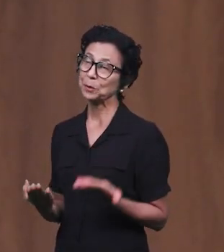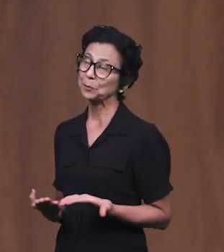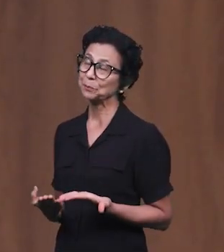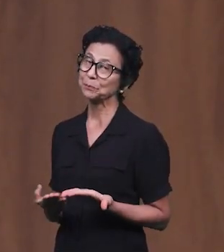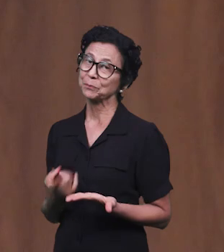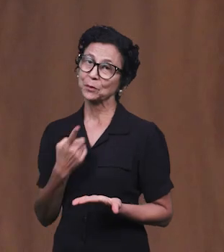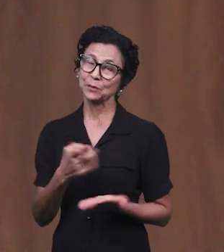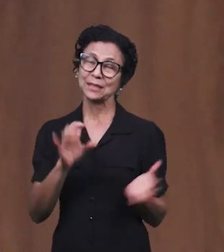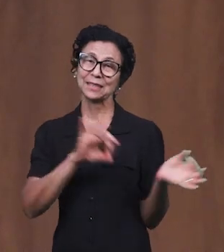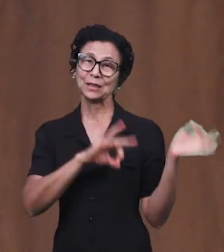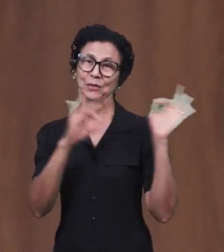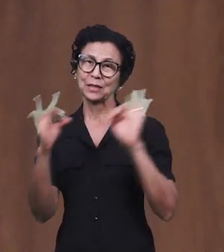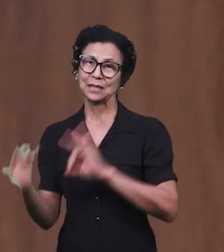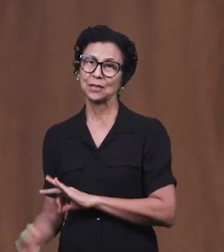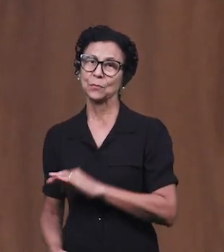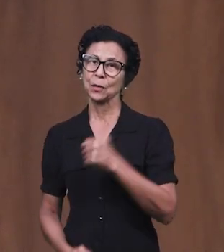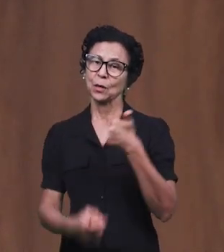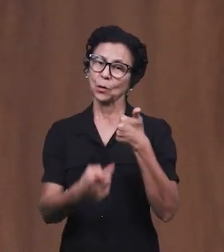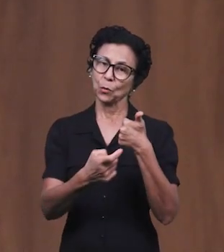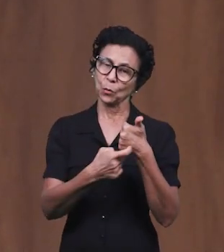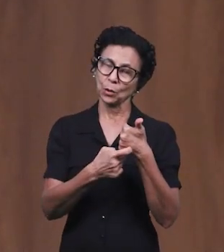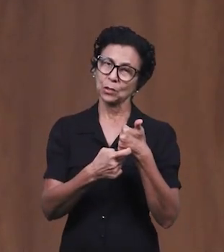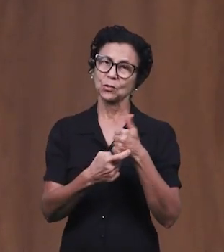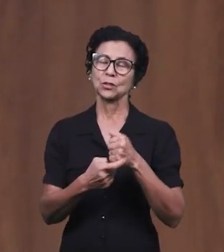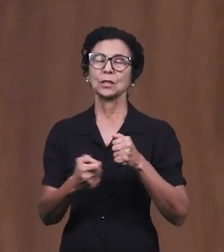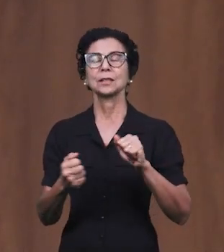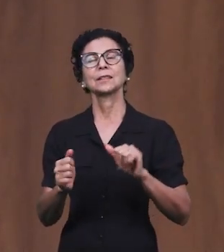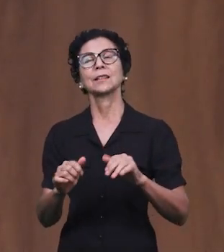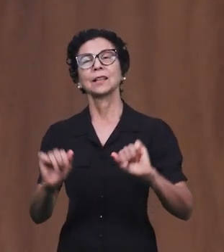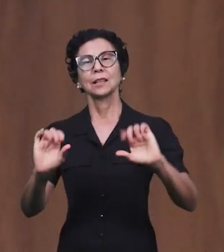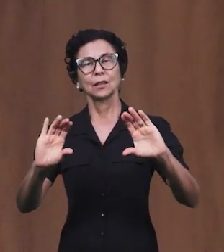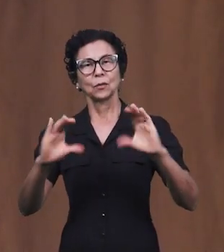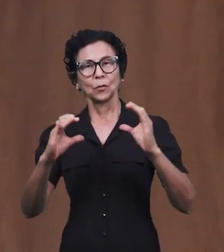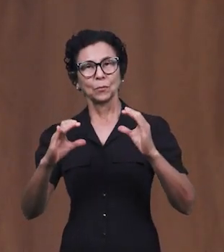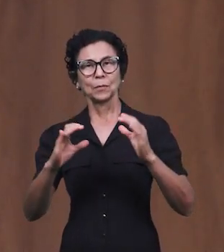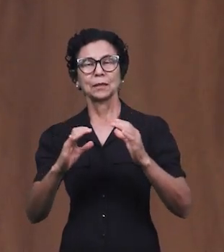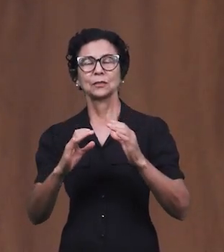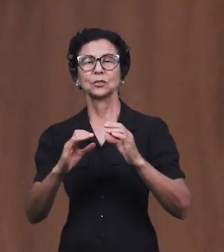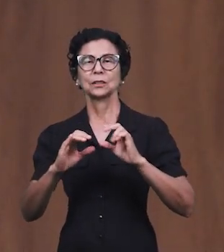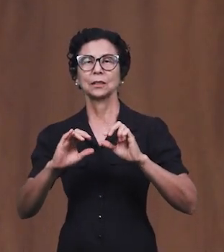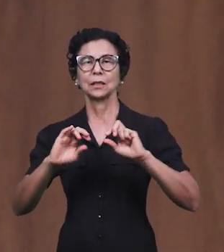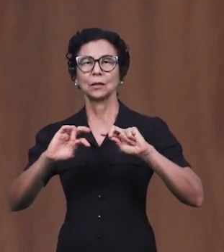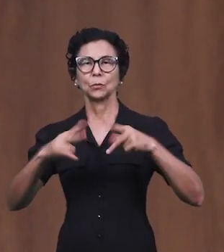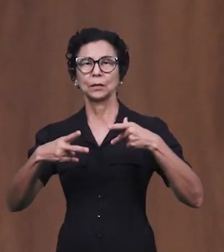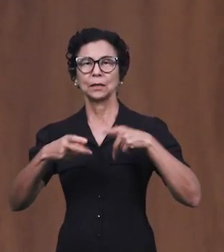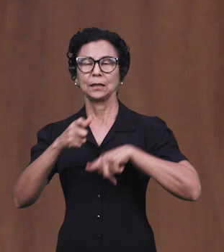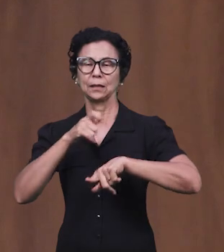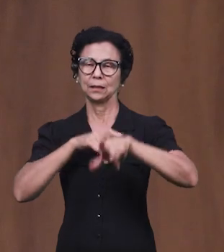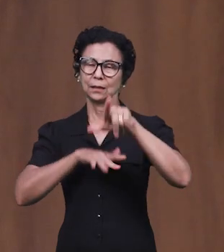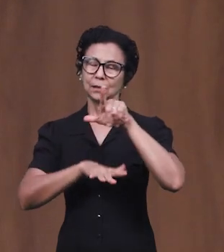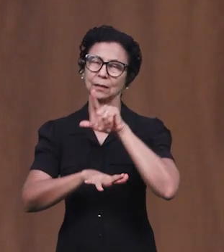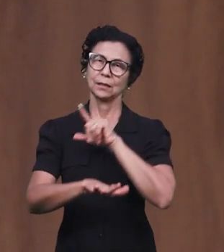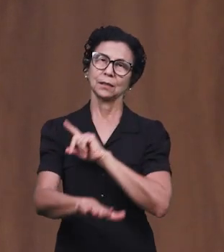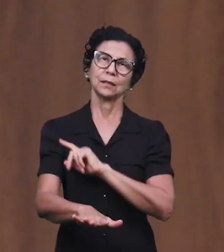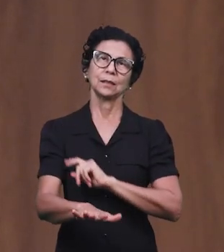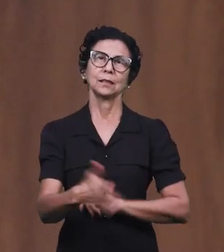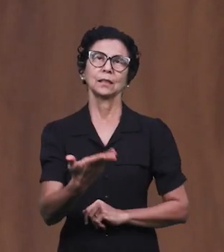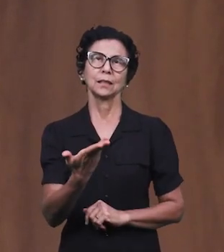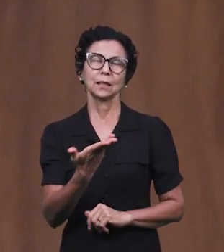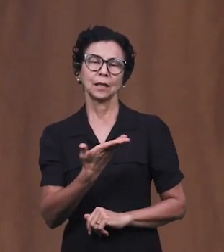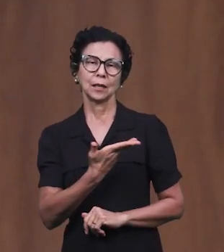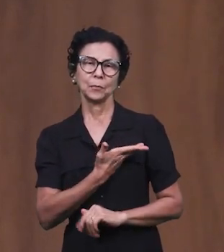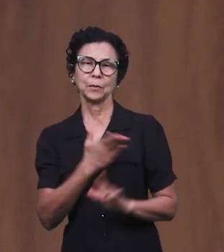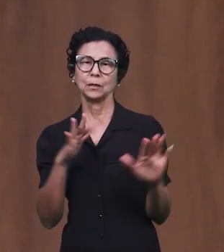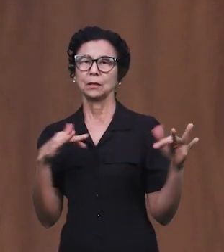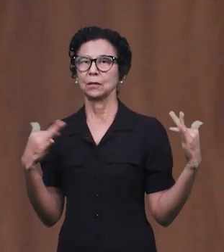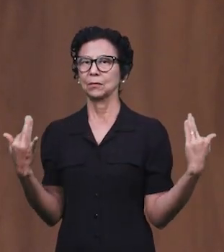que nos assiste pode curtir, pode compartilhar, né? Passar para os seus amigos, aquele parente ou amigo que você